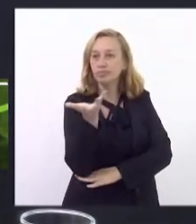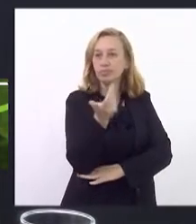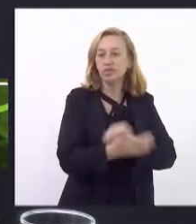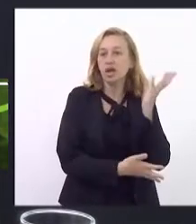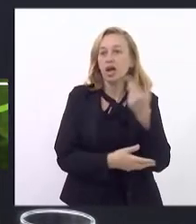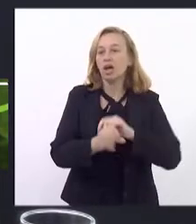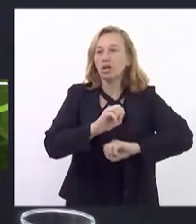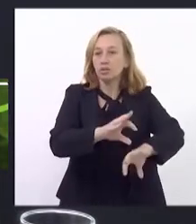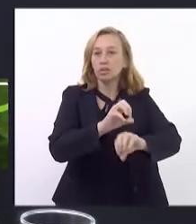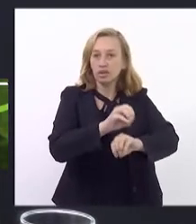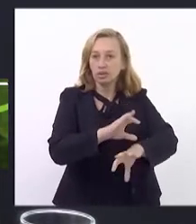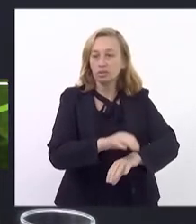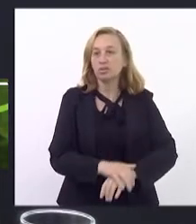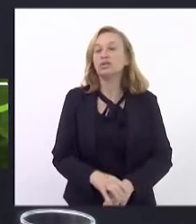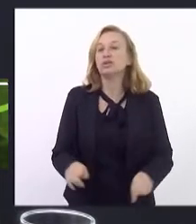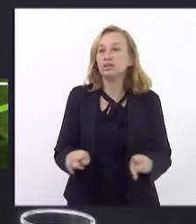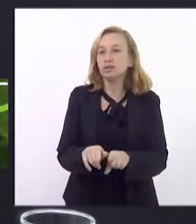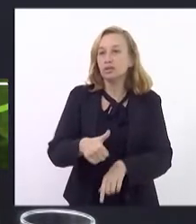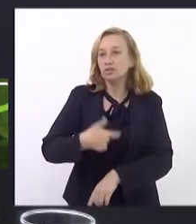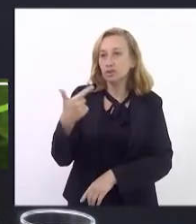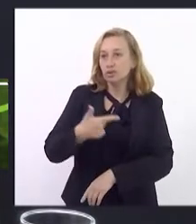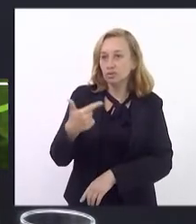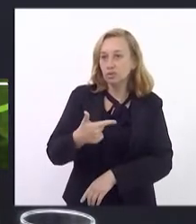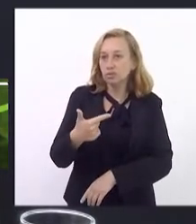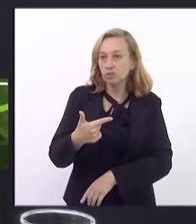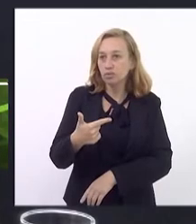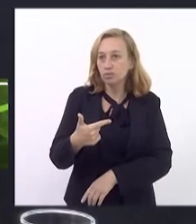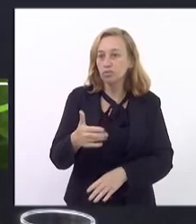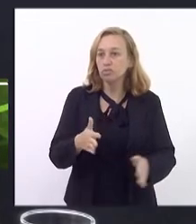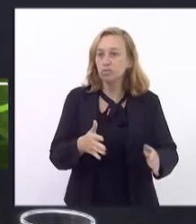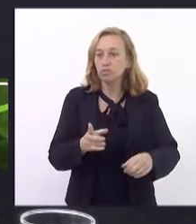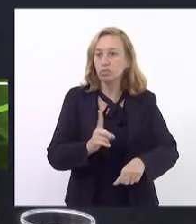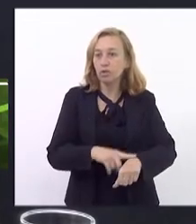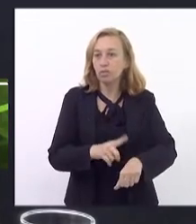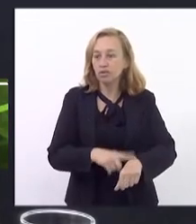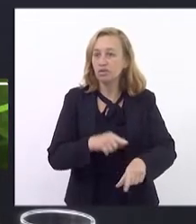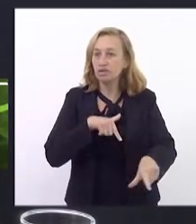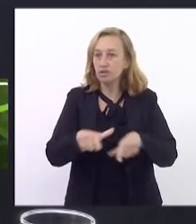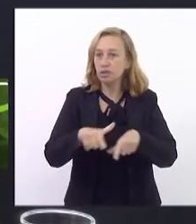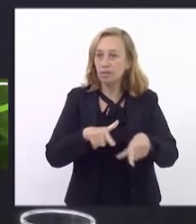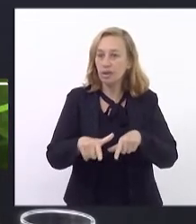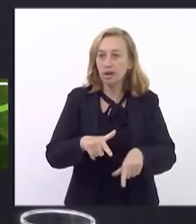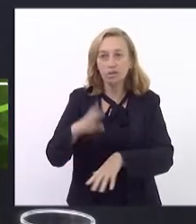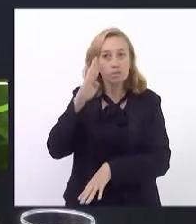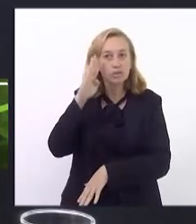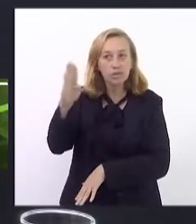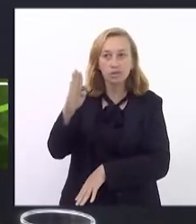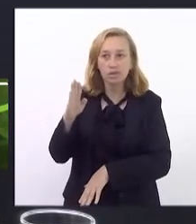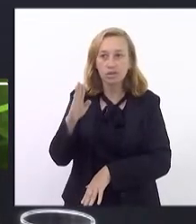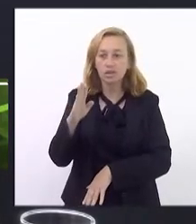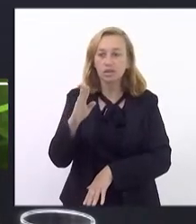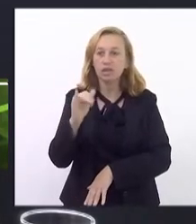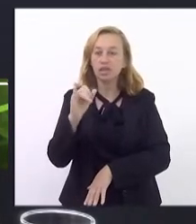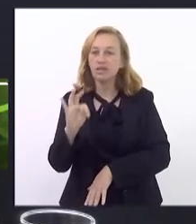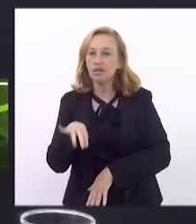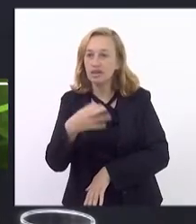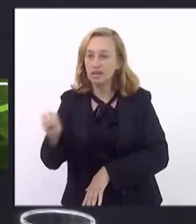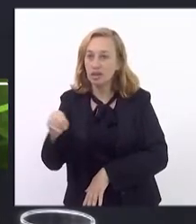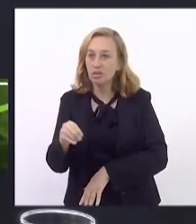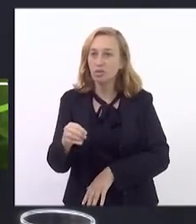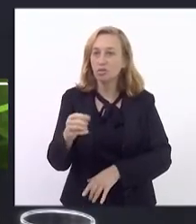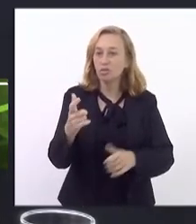é educação ambiental, e no segundo ciclo eles vão fazer um trabalho específico, que é um trabalho de intervenção local. A ideia